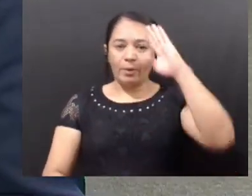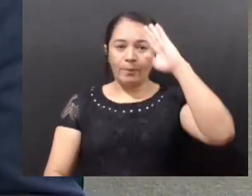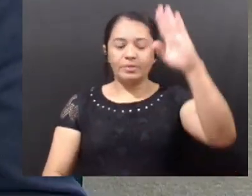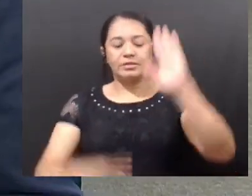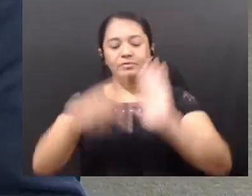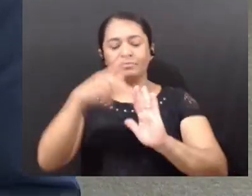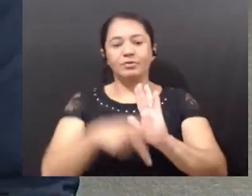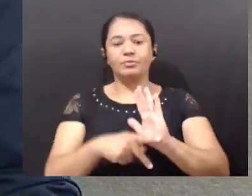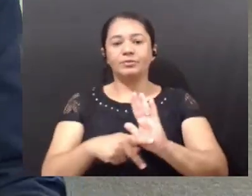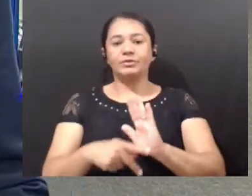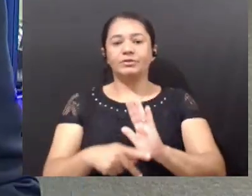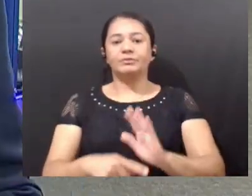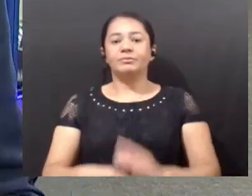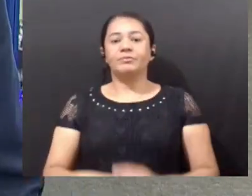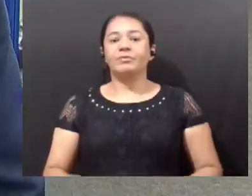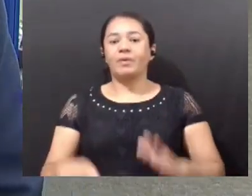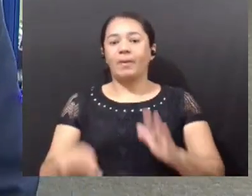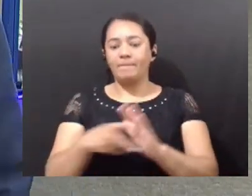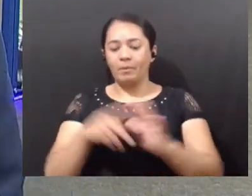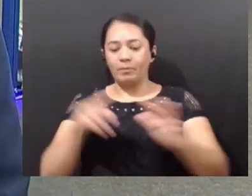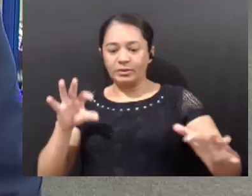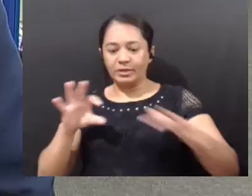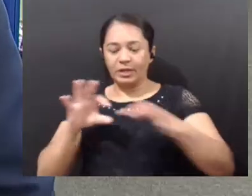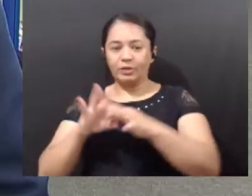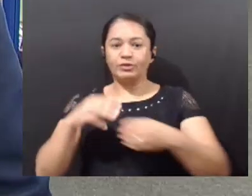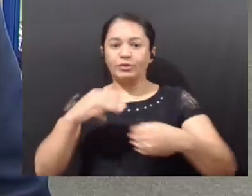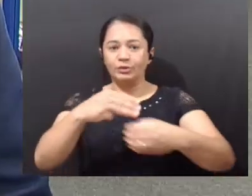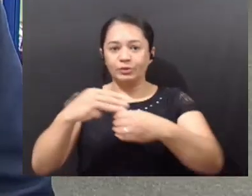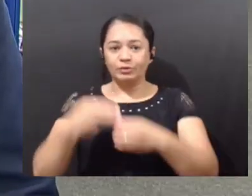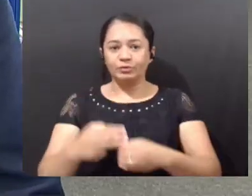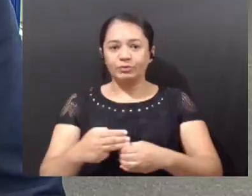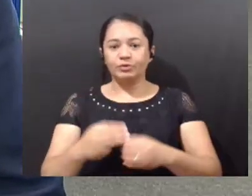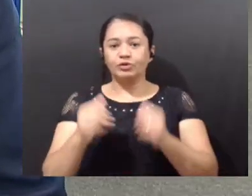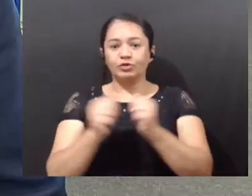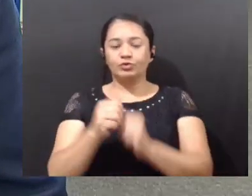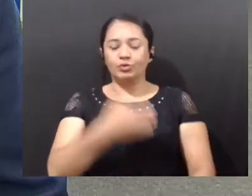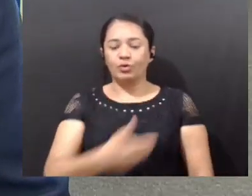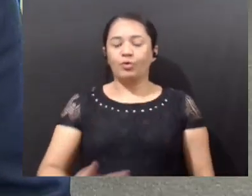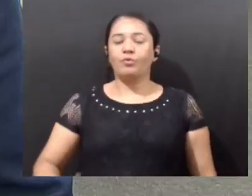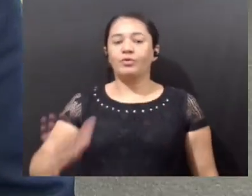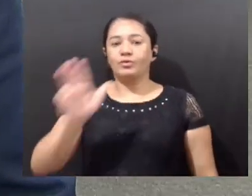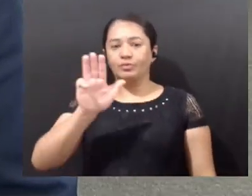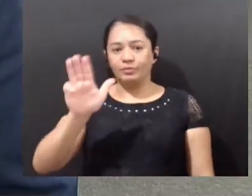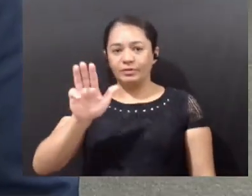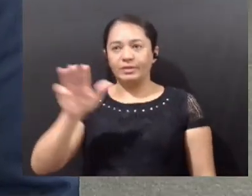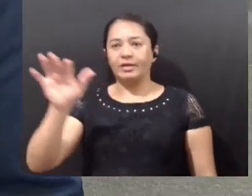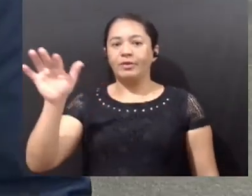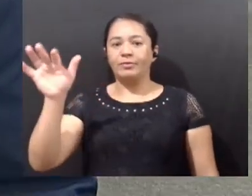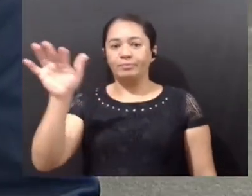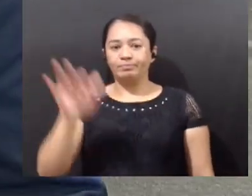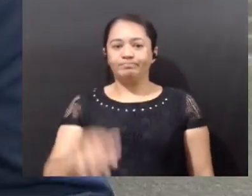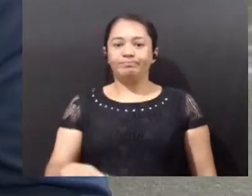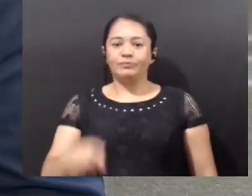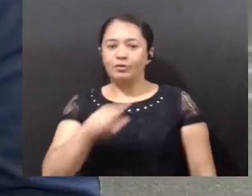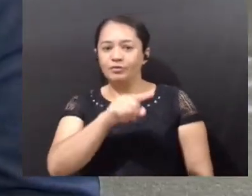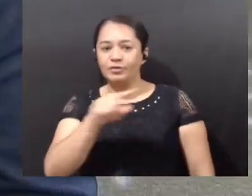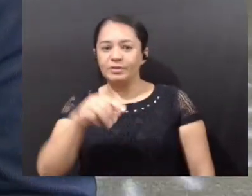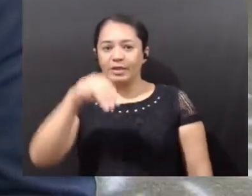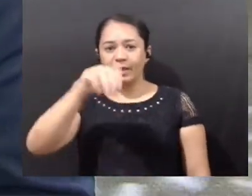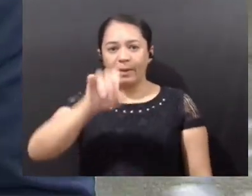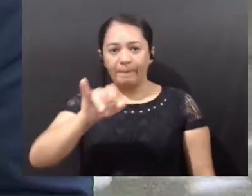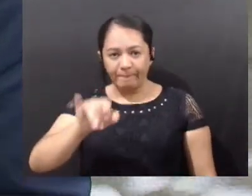da conexão do município lá com o governo federal em Brasília. E então você que é MEI, provoque a